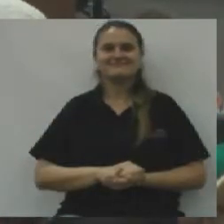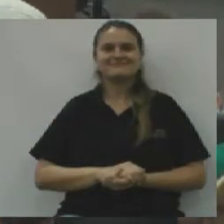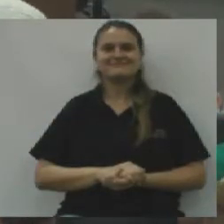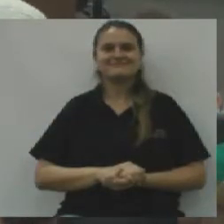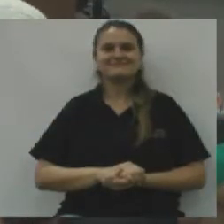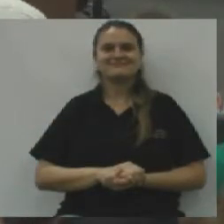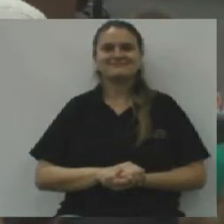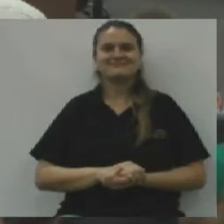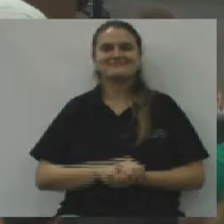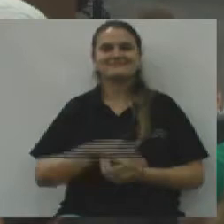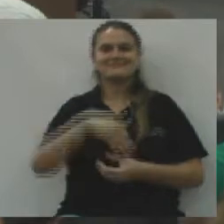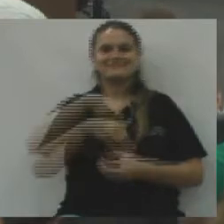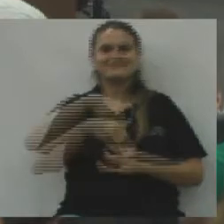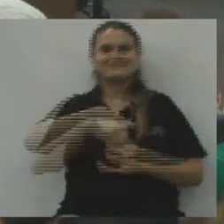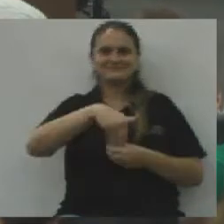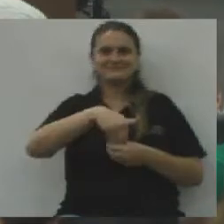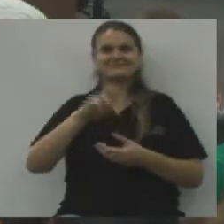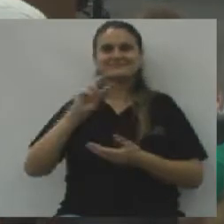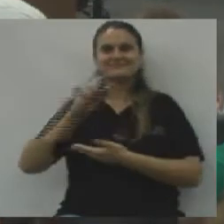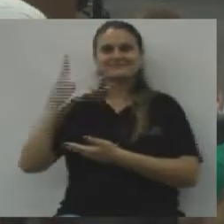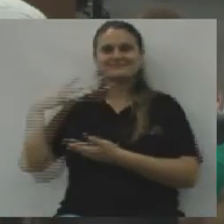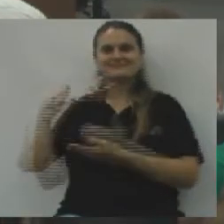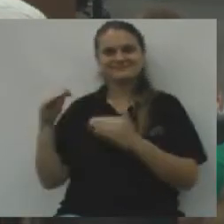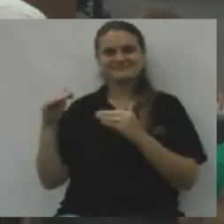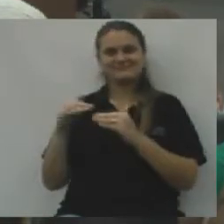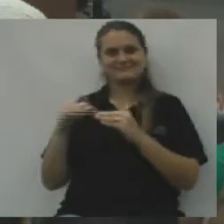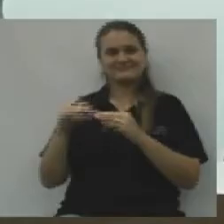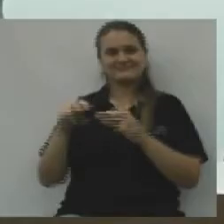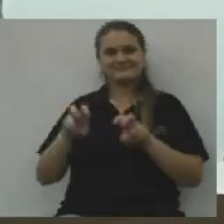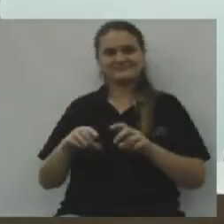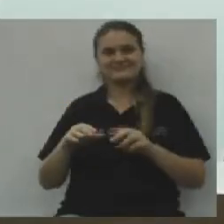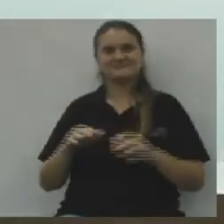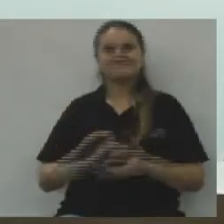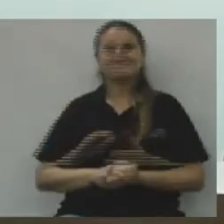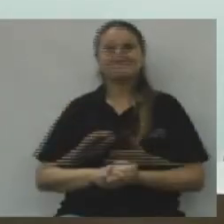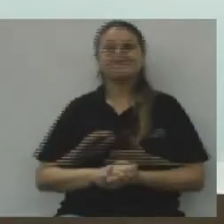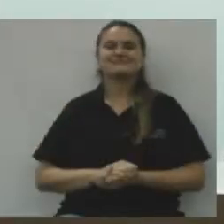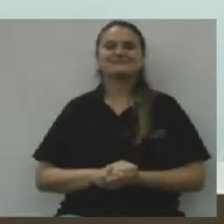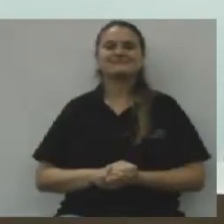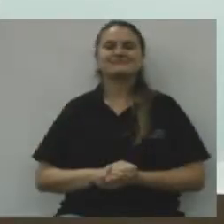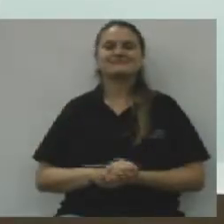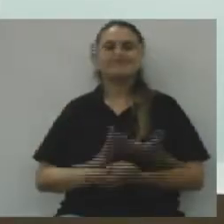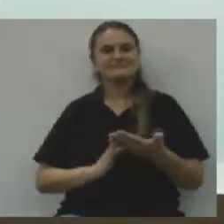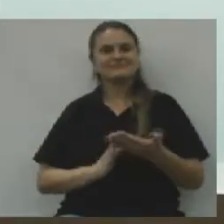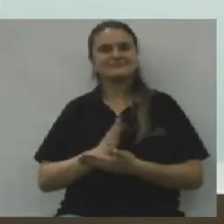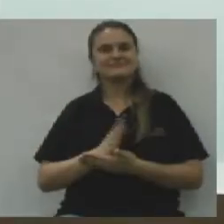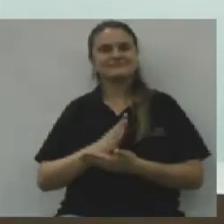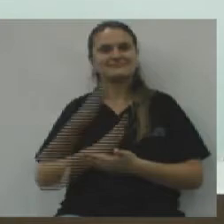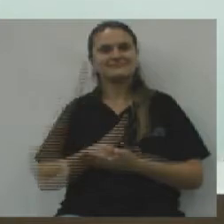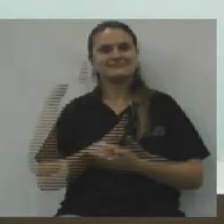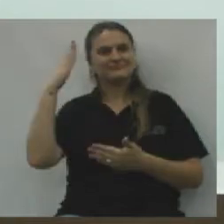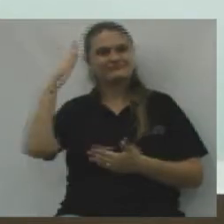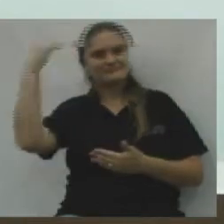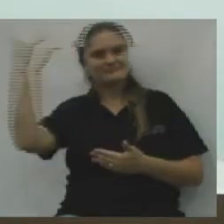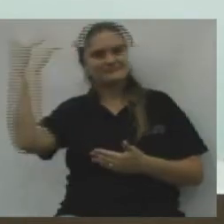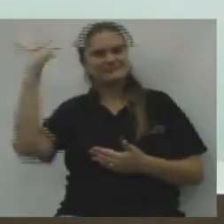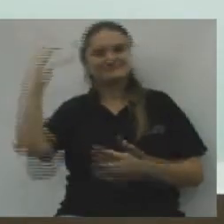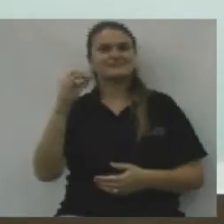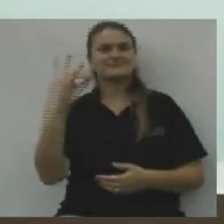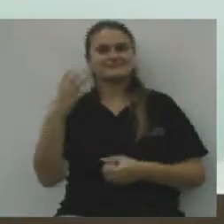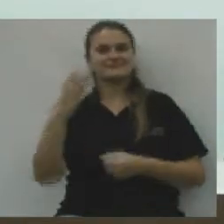Em votação, senhores vereadores que aprovam, permaneçam como estão. Aprovada a moção número 4/2018,